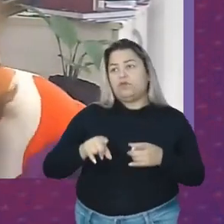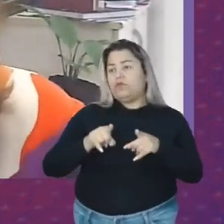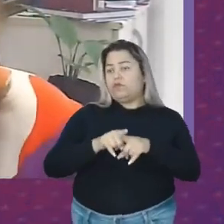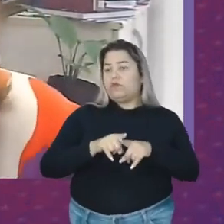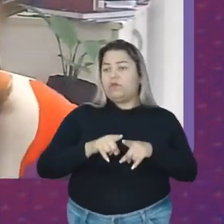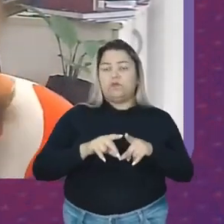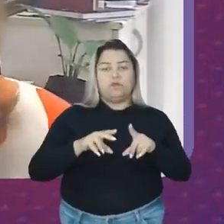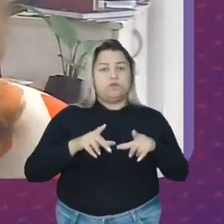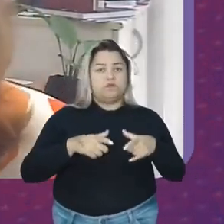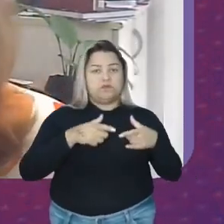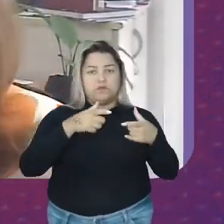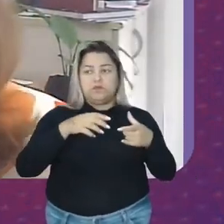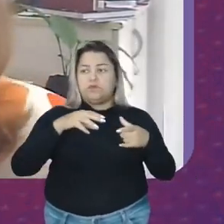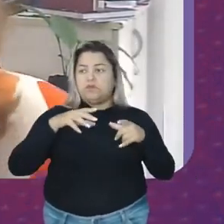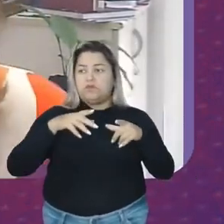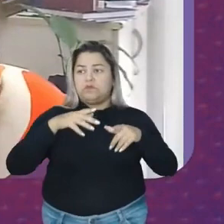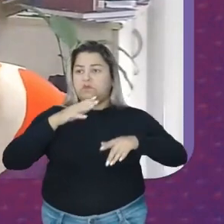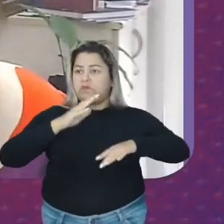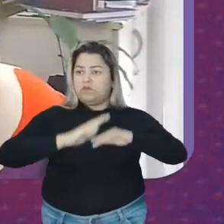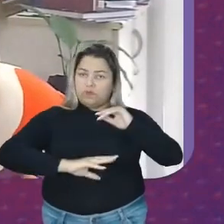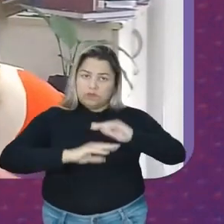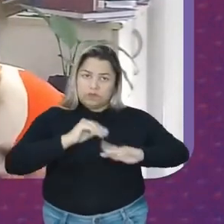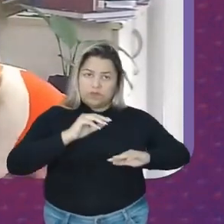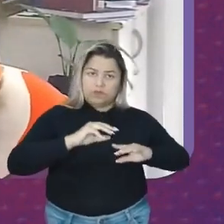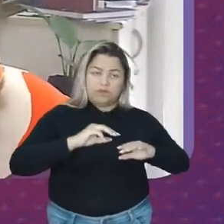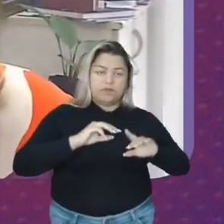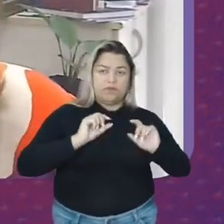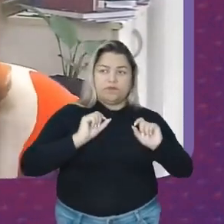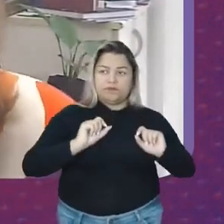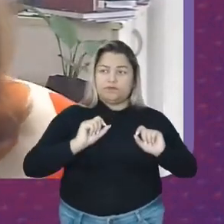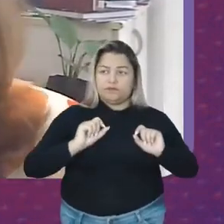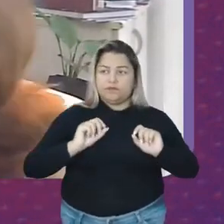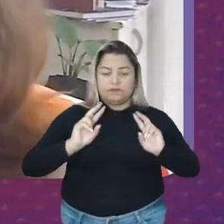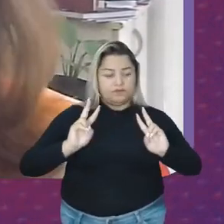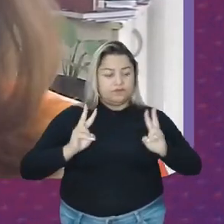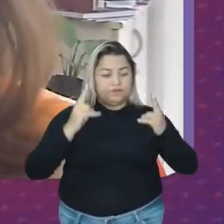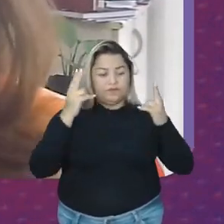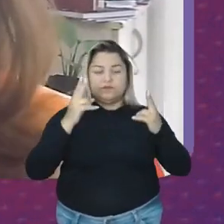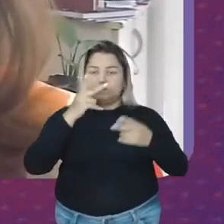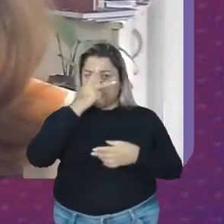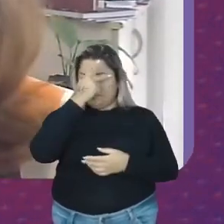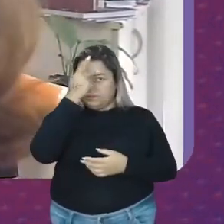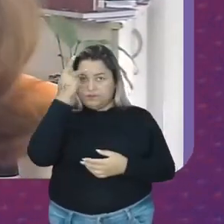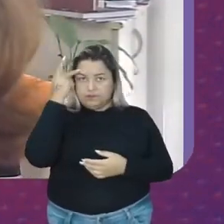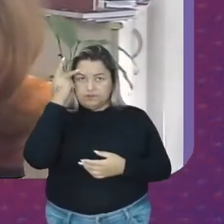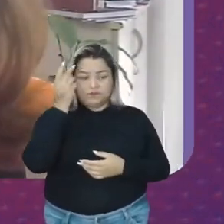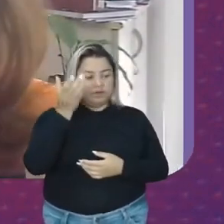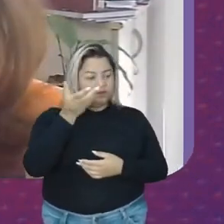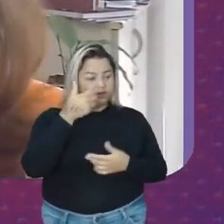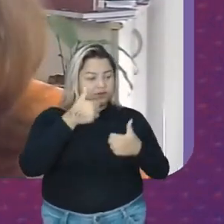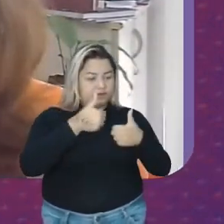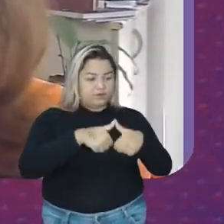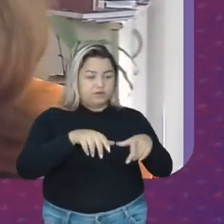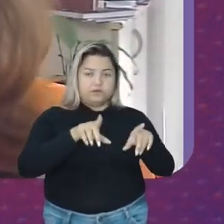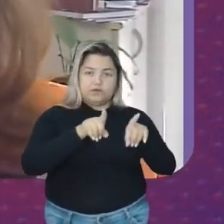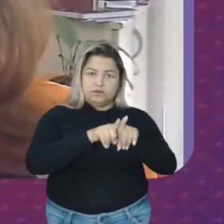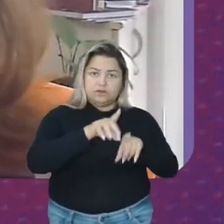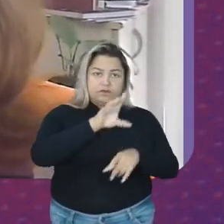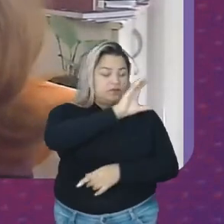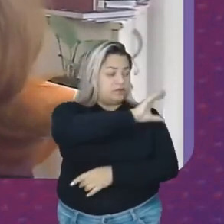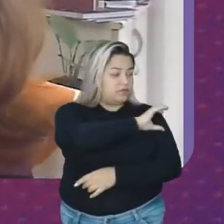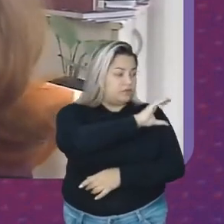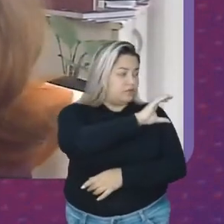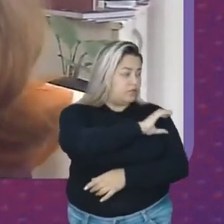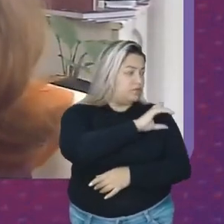para o mercado, não é para entregar nem para a valorização das pessoas que estão na coordenação, mas